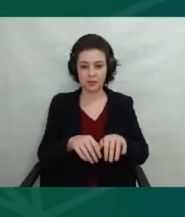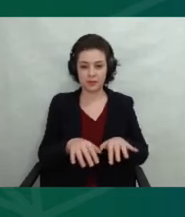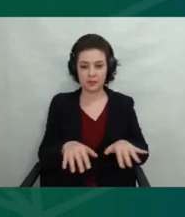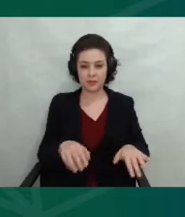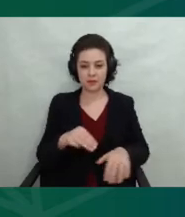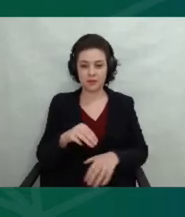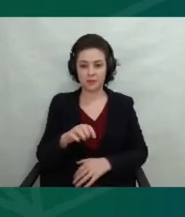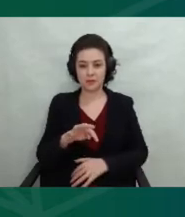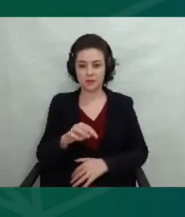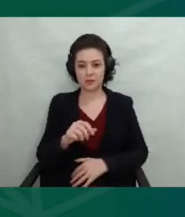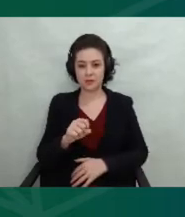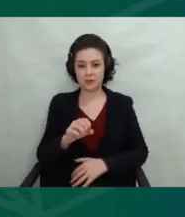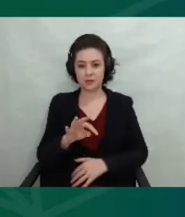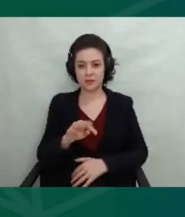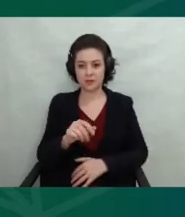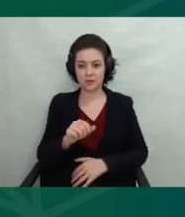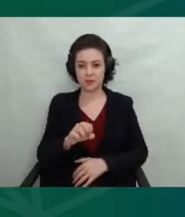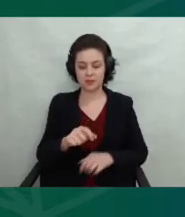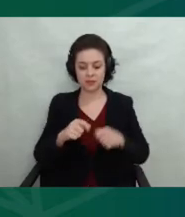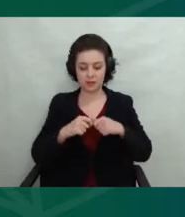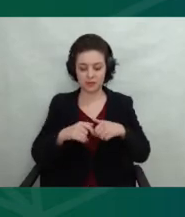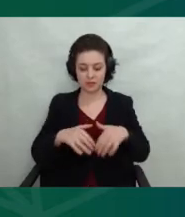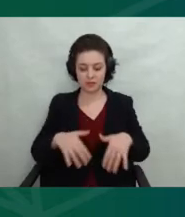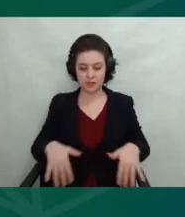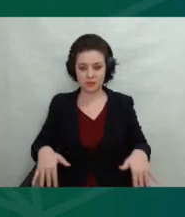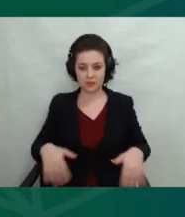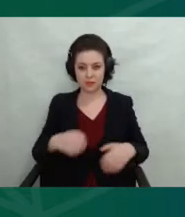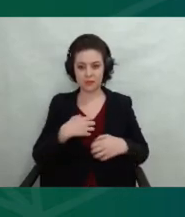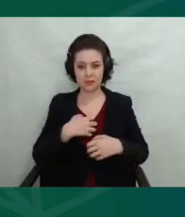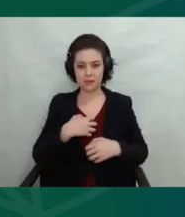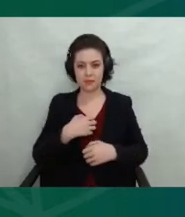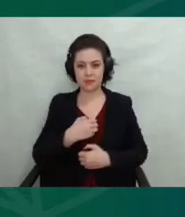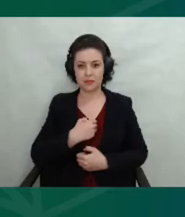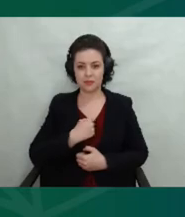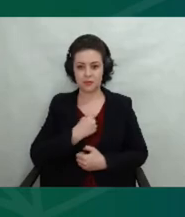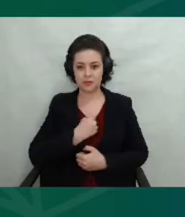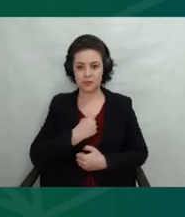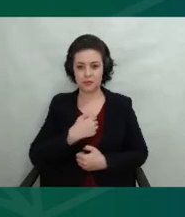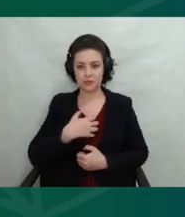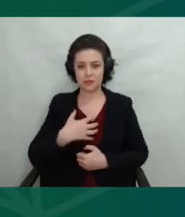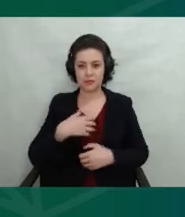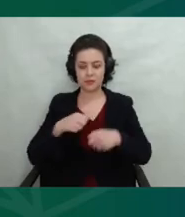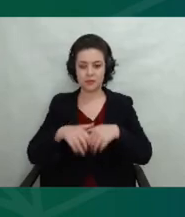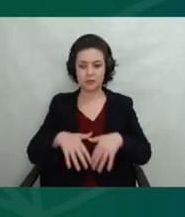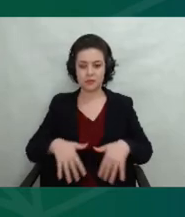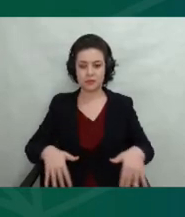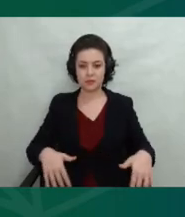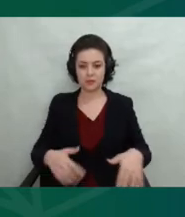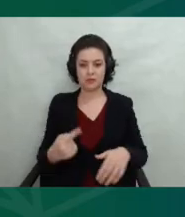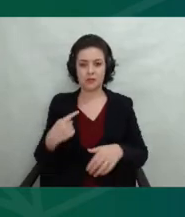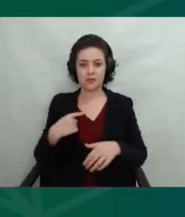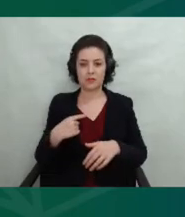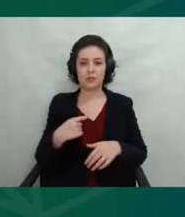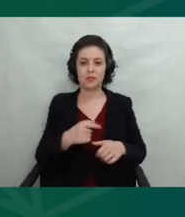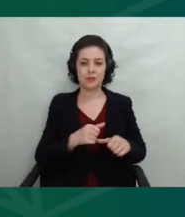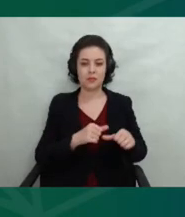o tumor invade outros tecidos que não onde ocorreu a mutação inicial.